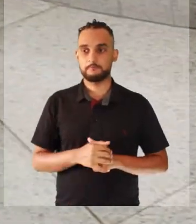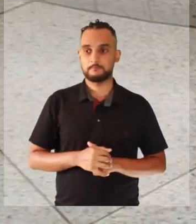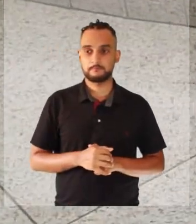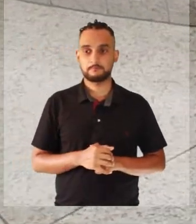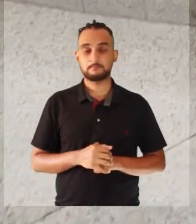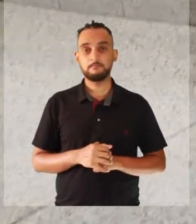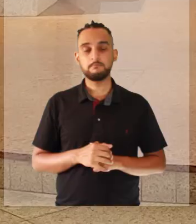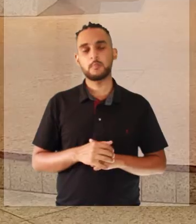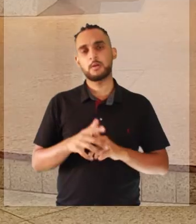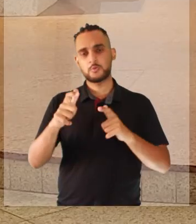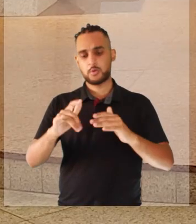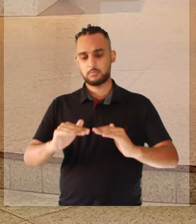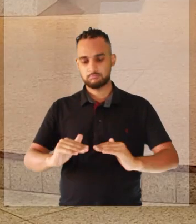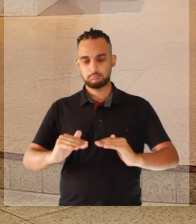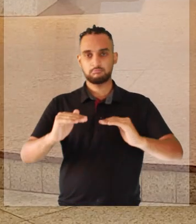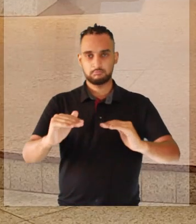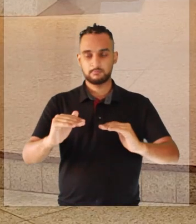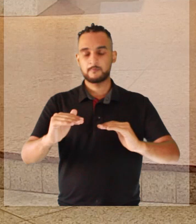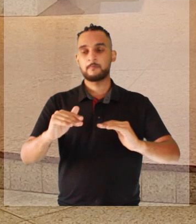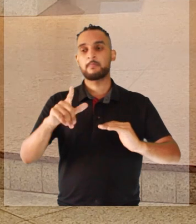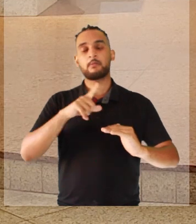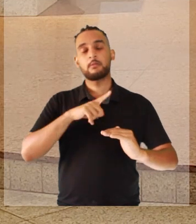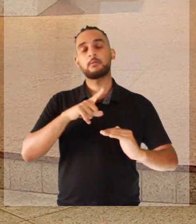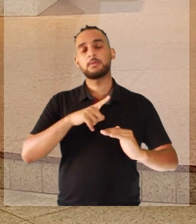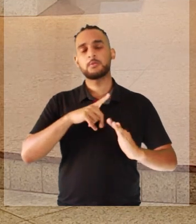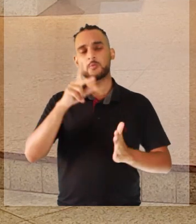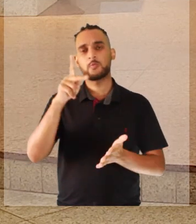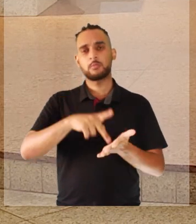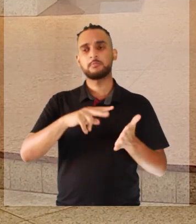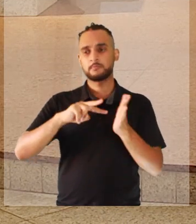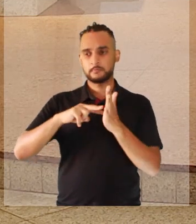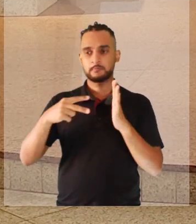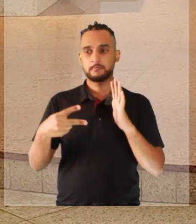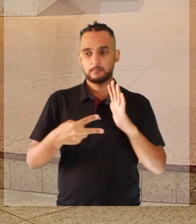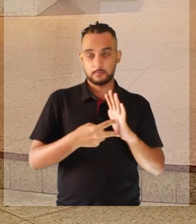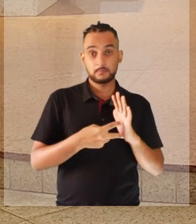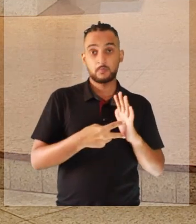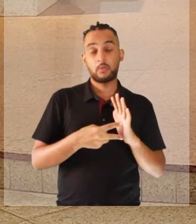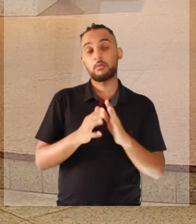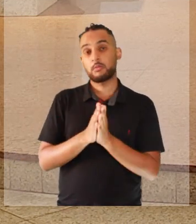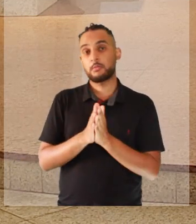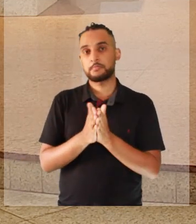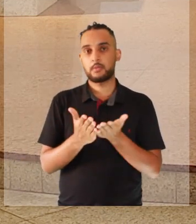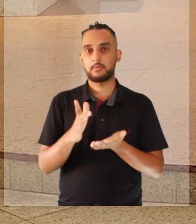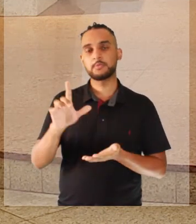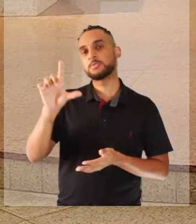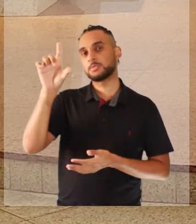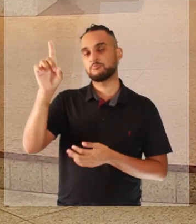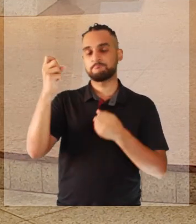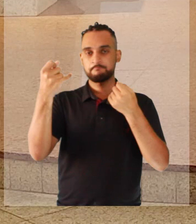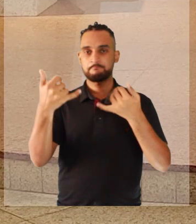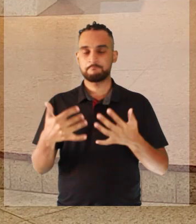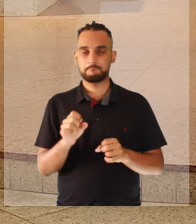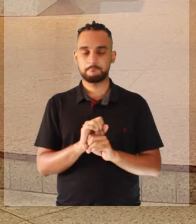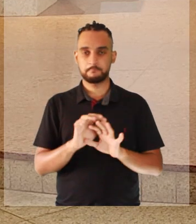diáconos. Esse presbitério, ele encontra o seu real significado na Sagrada